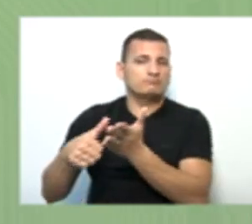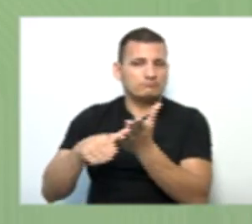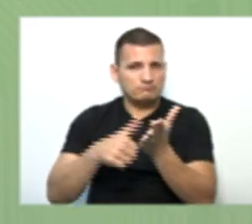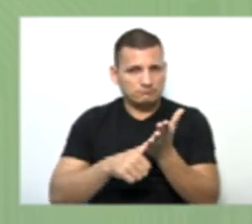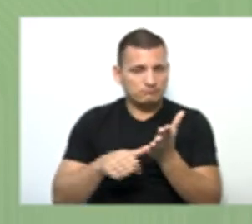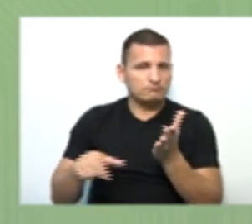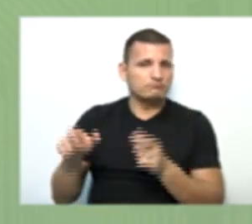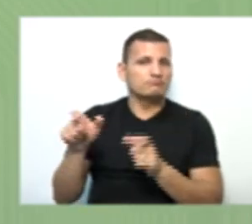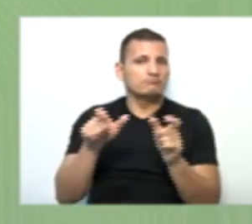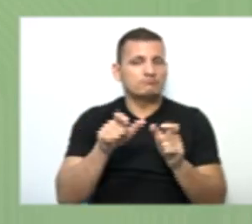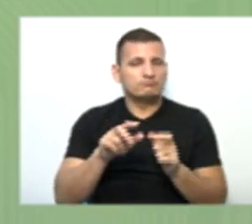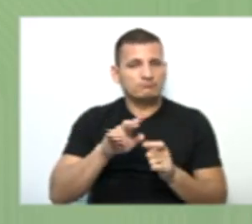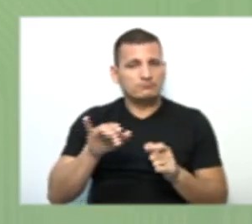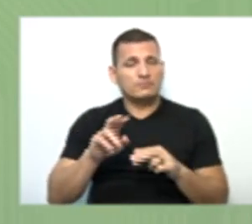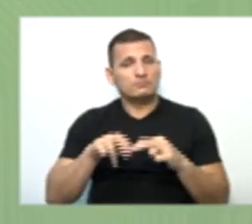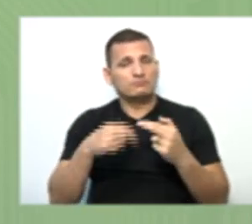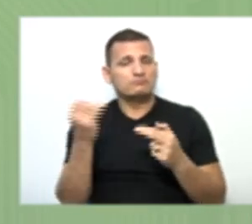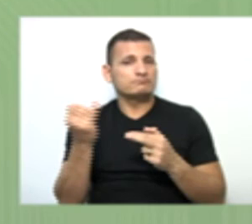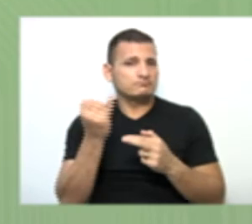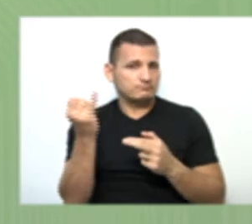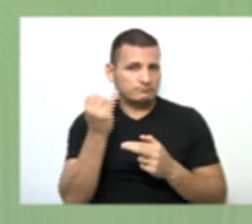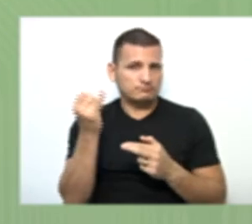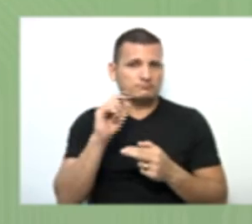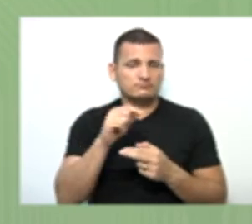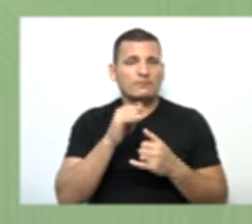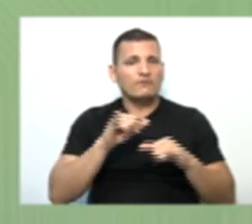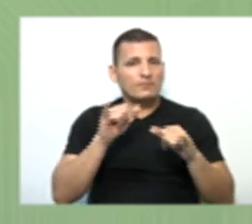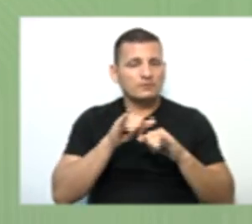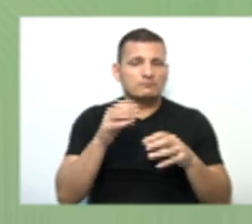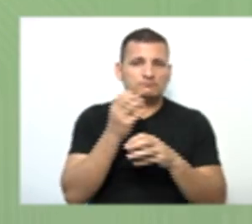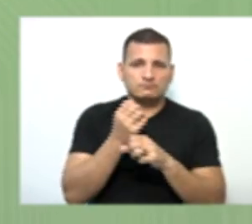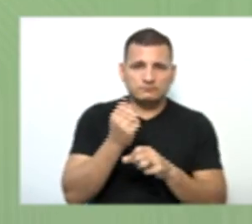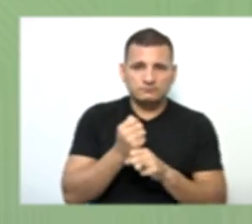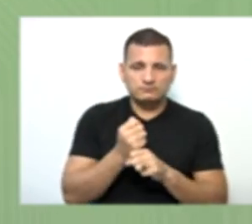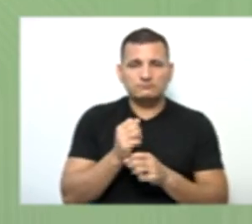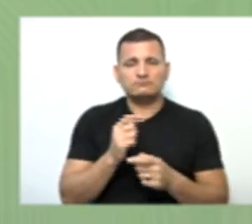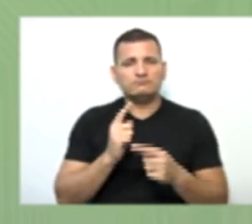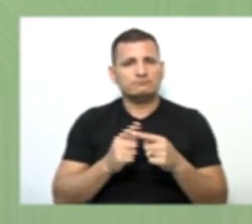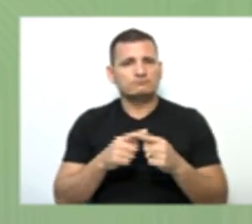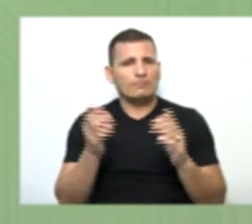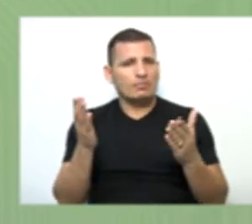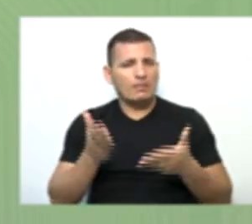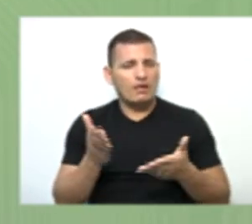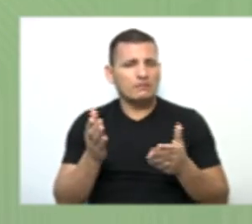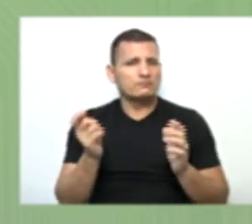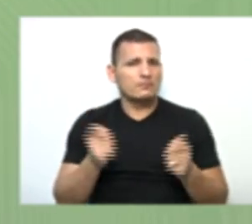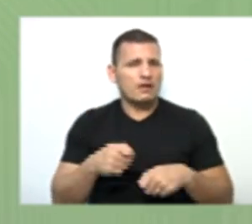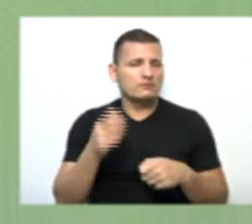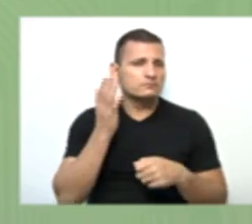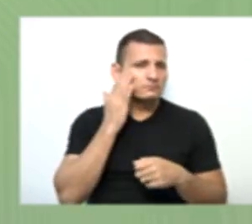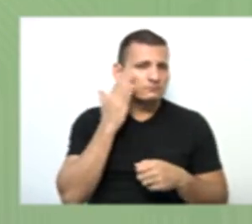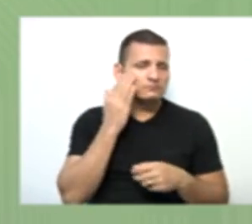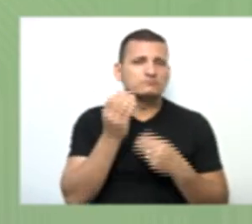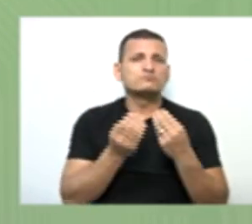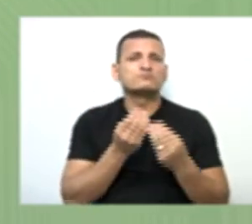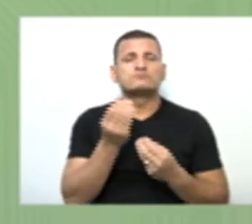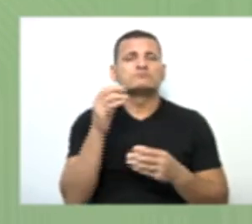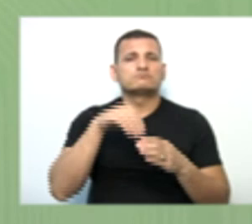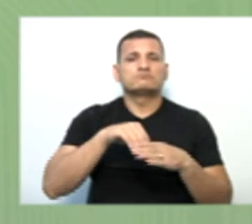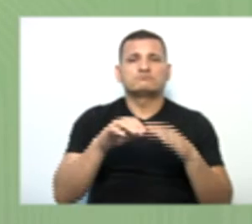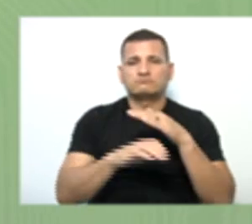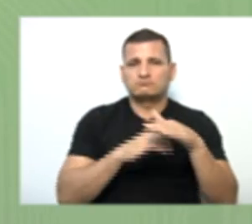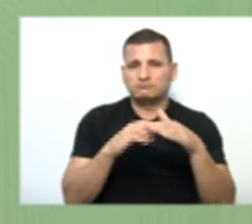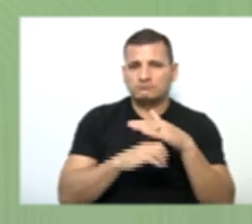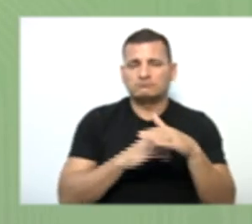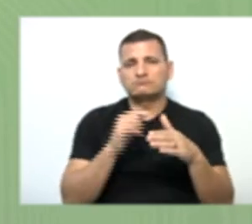cooperados. Por isso que é importante as informações contábeis, porque dá para saber o que está acontecendo e essas informações